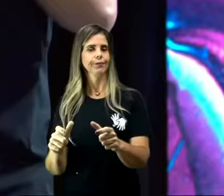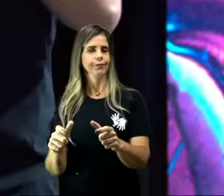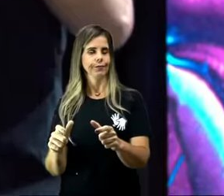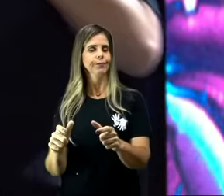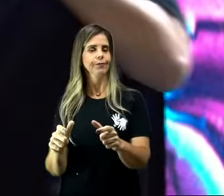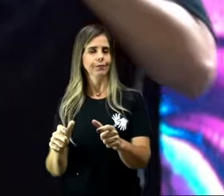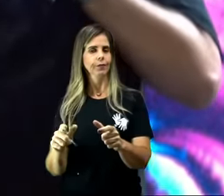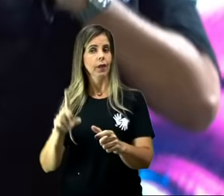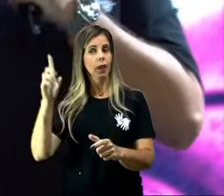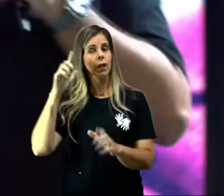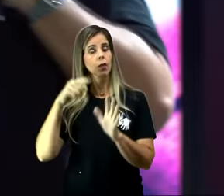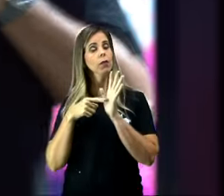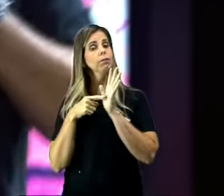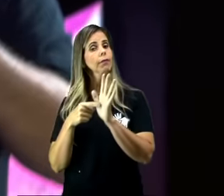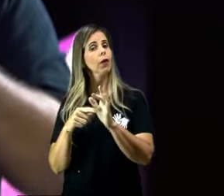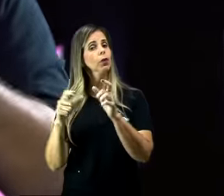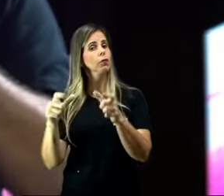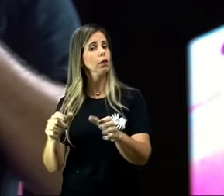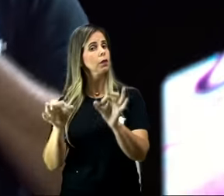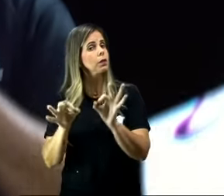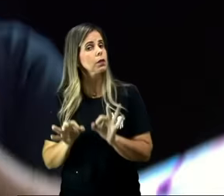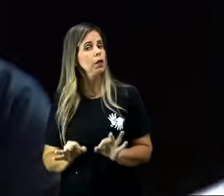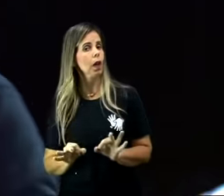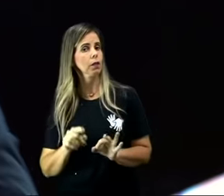foi para você, fofoca forte.